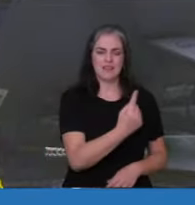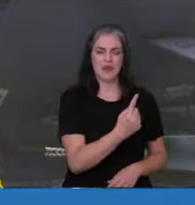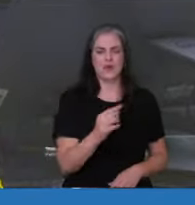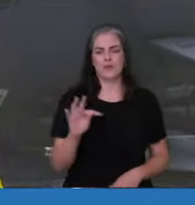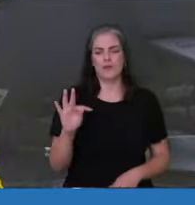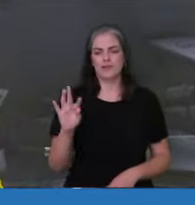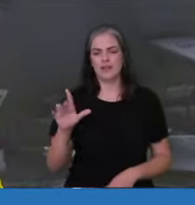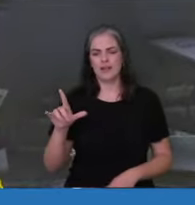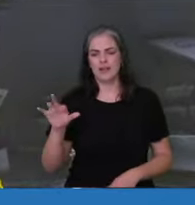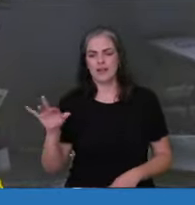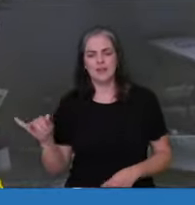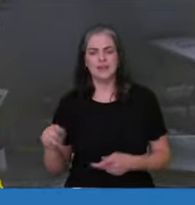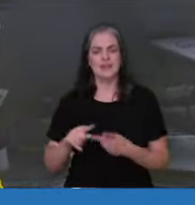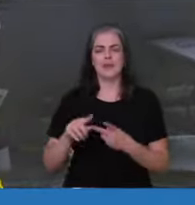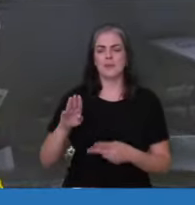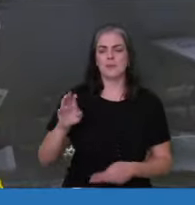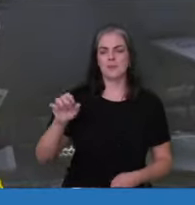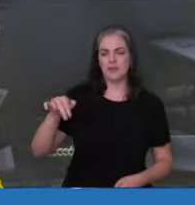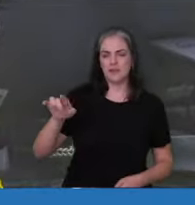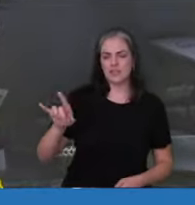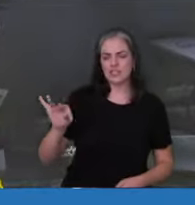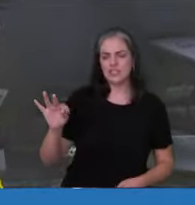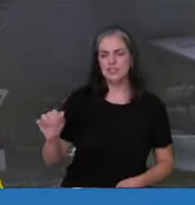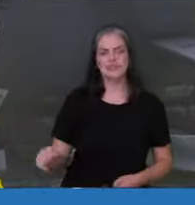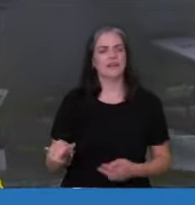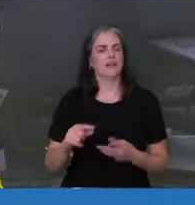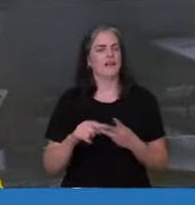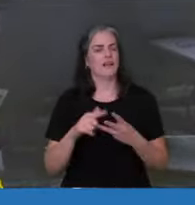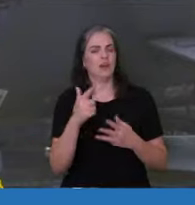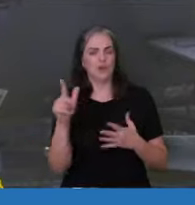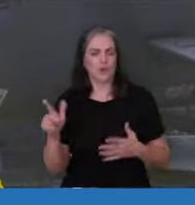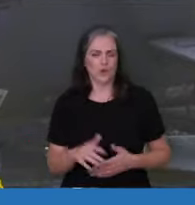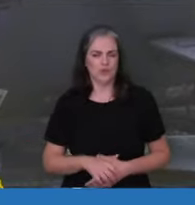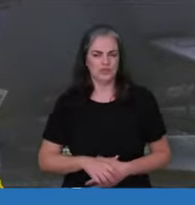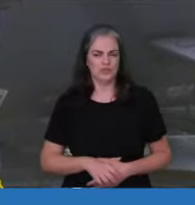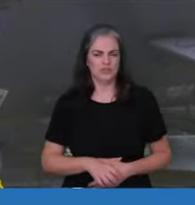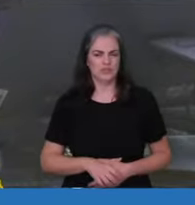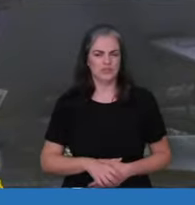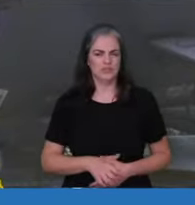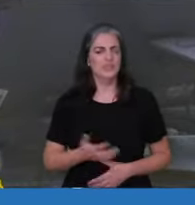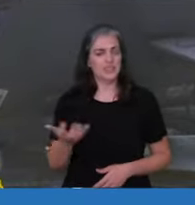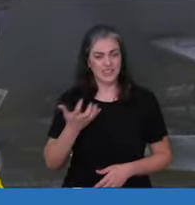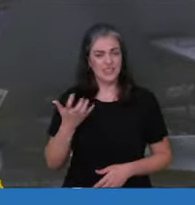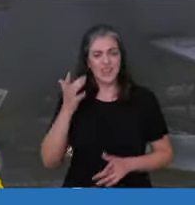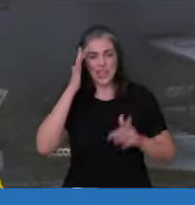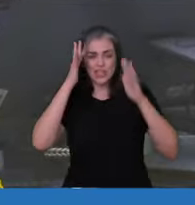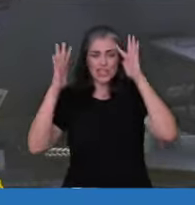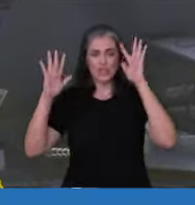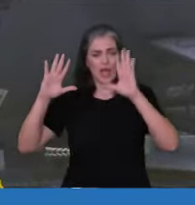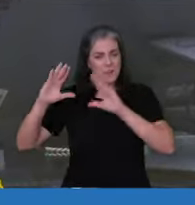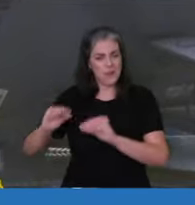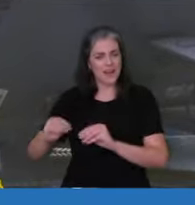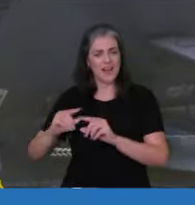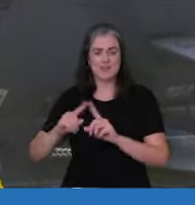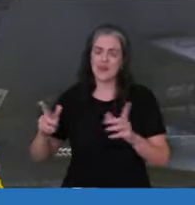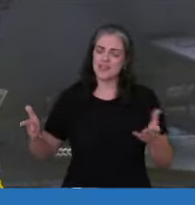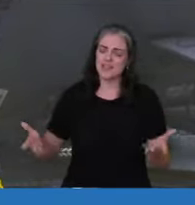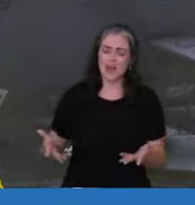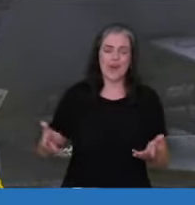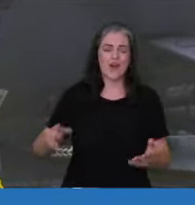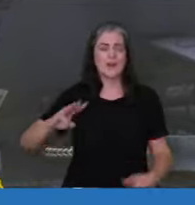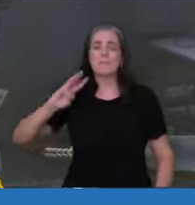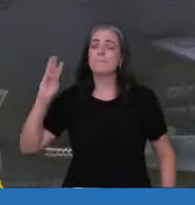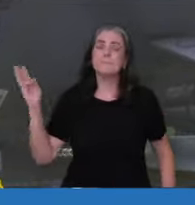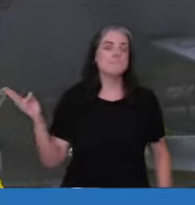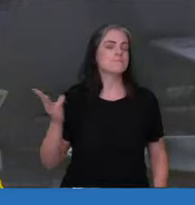cada uma de vocês, dizendo que quiseram interromper seus sonhos e agora somos milhões de Marielles.